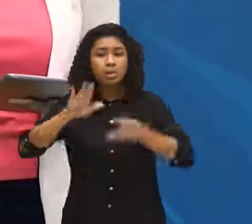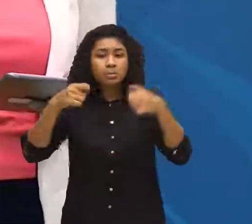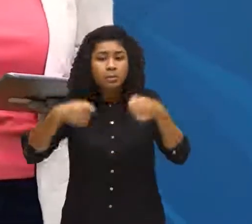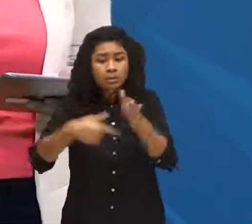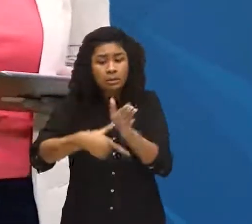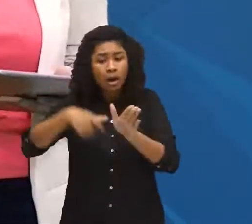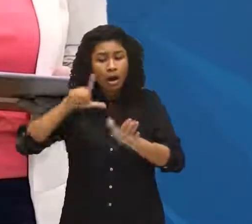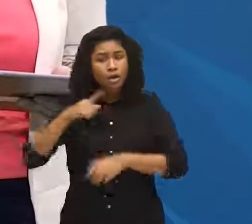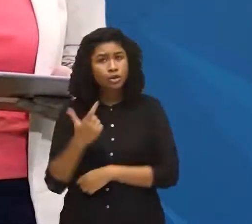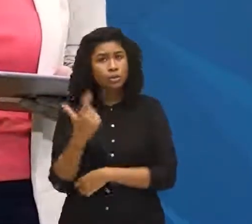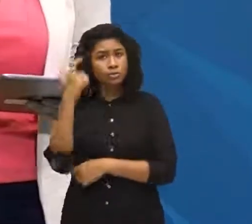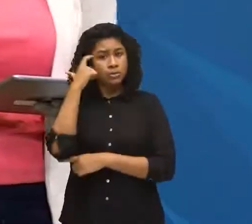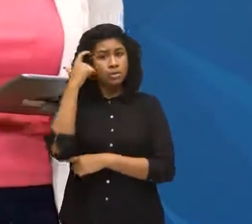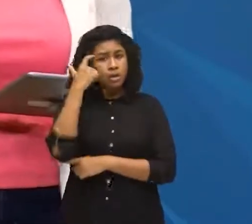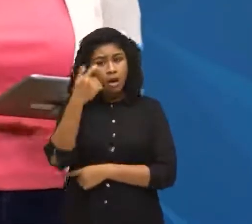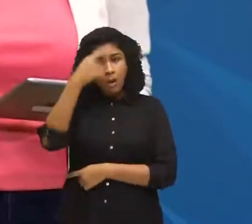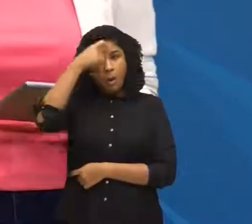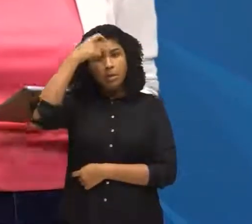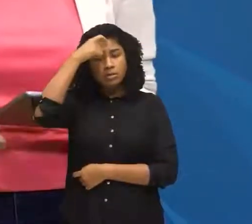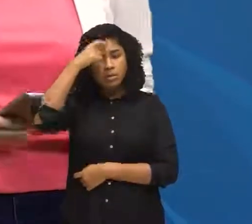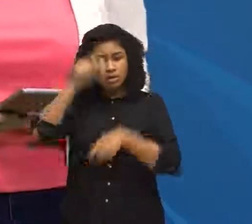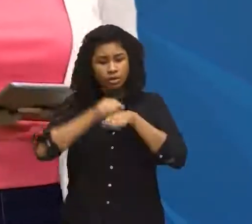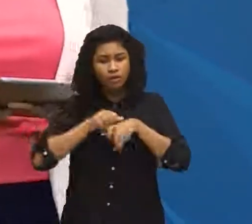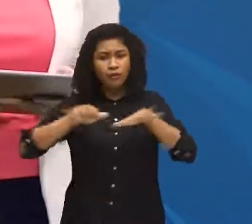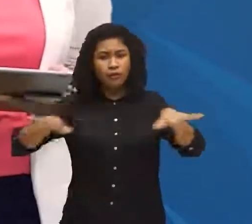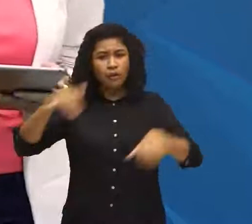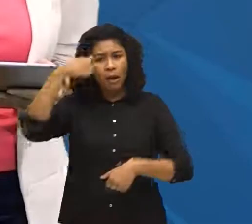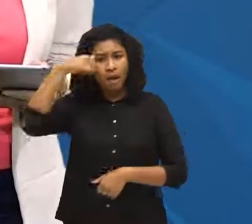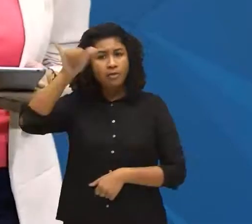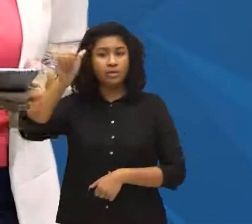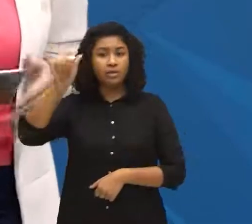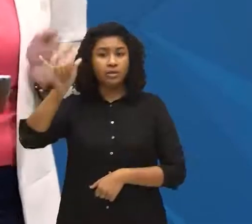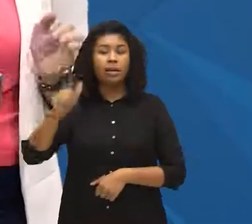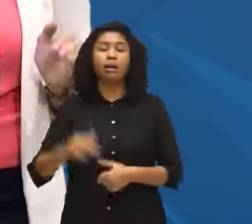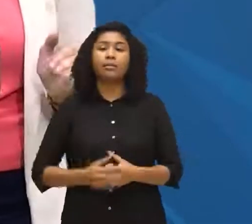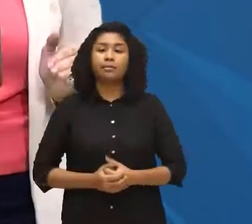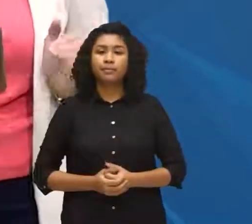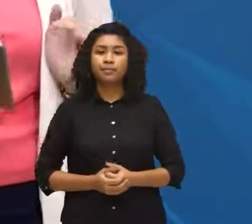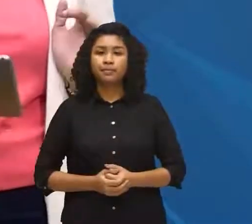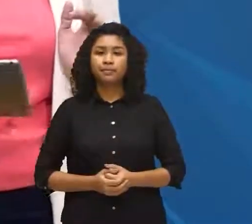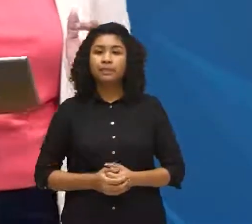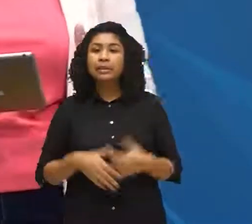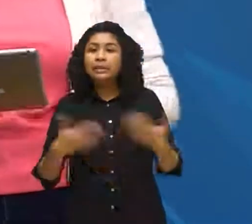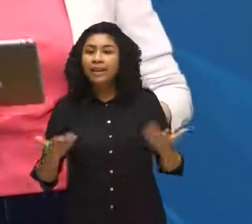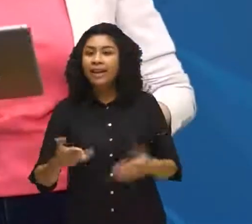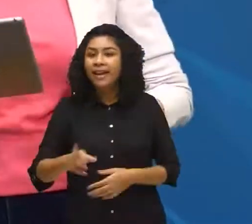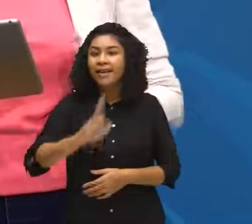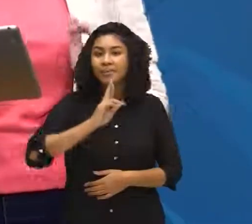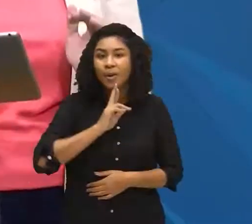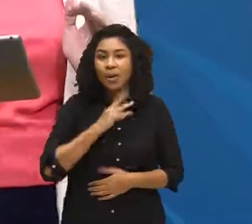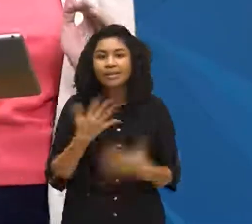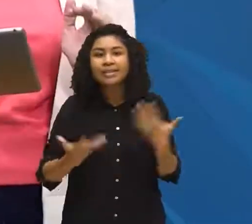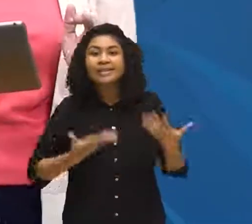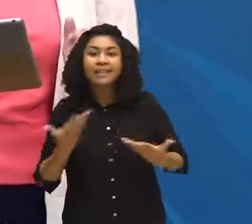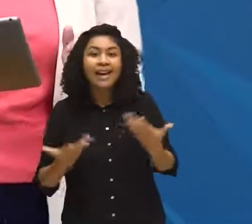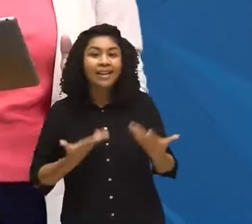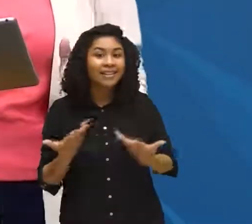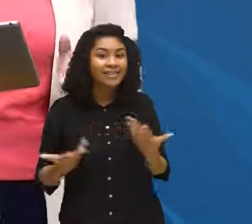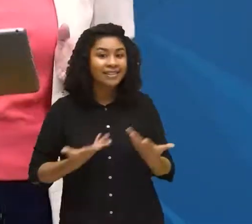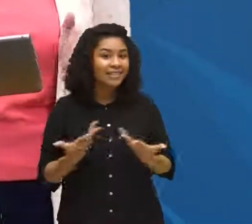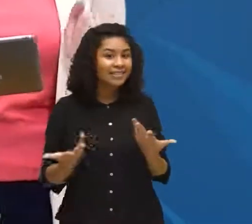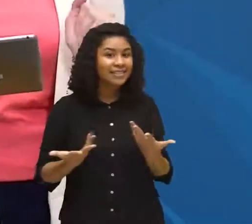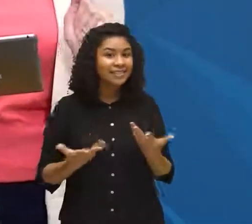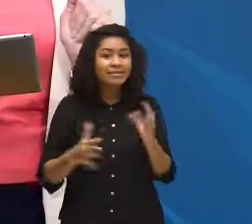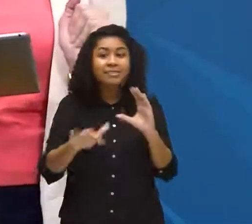criticidade e o cuidado de não compartilhar. Temos a resposta, tá processando aí. Quem participou, olha